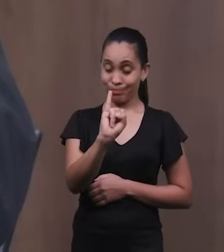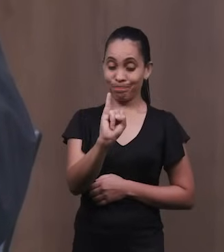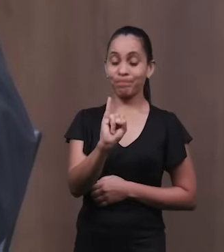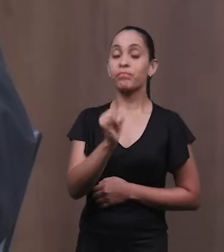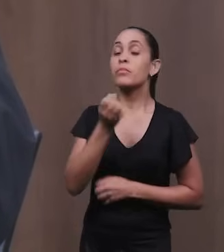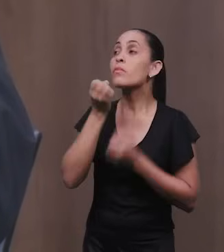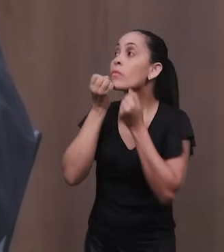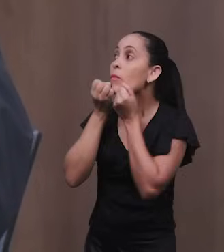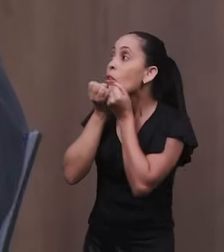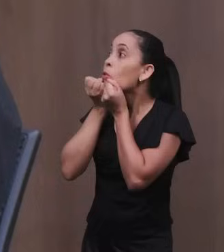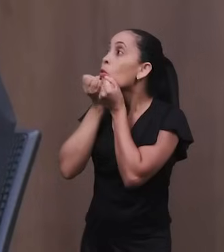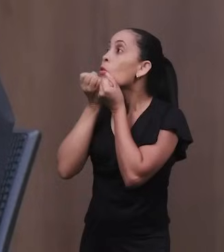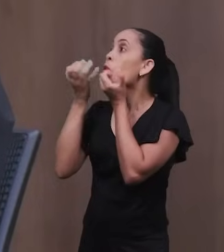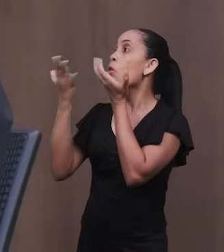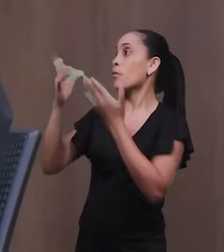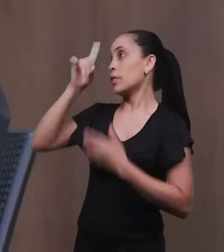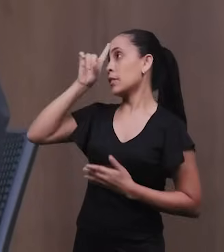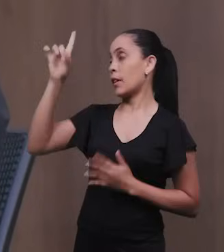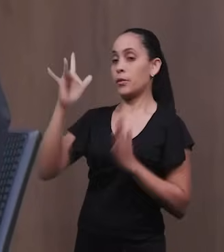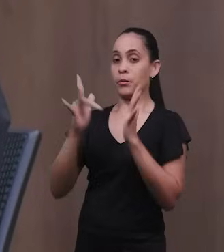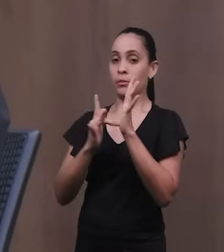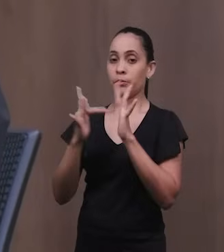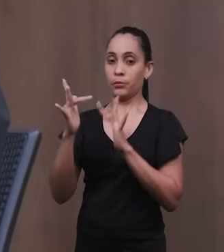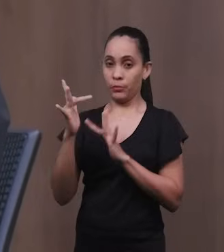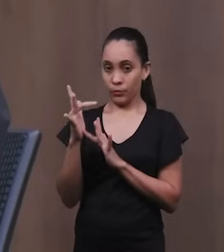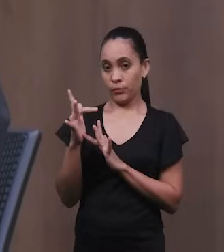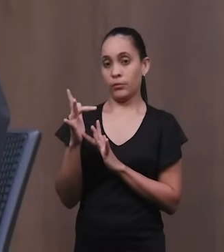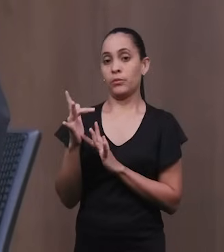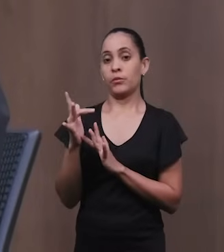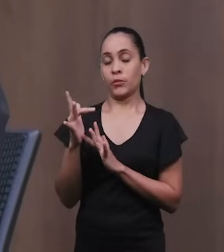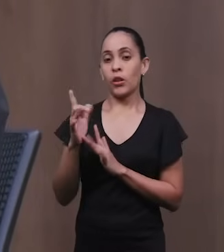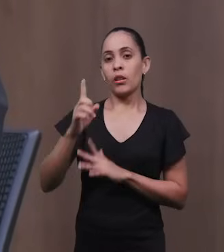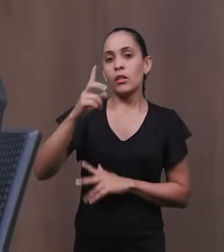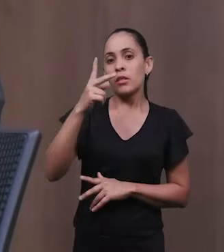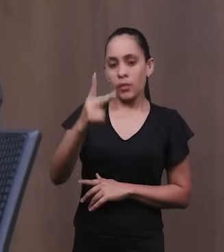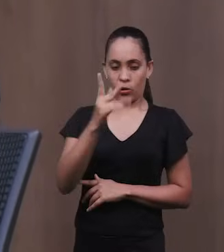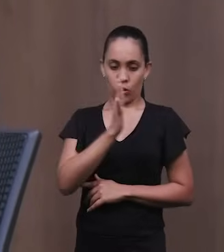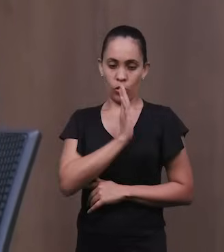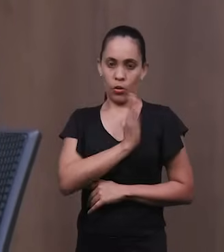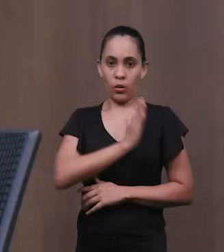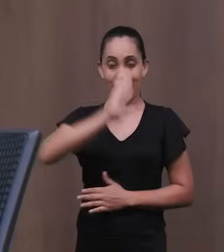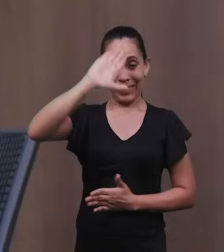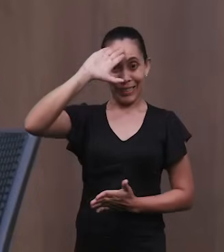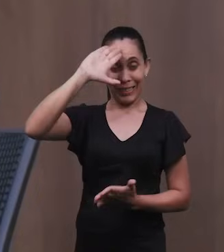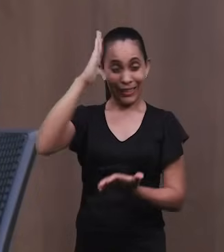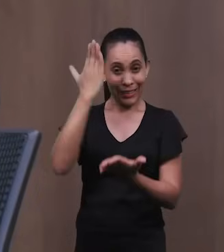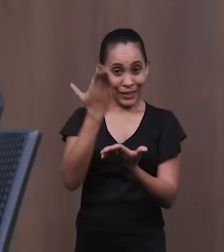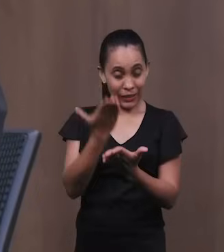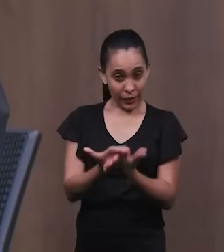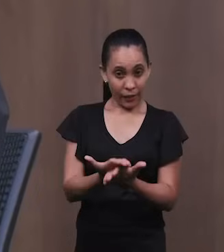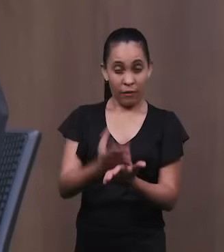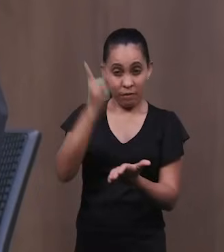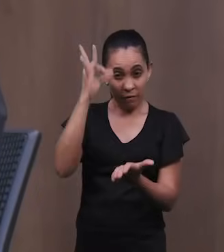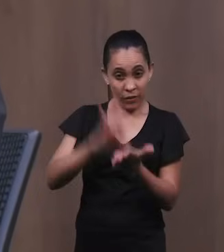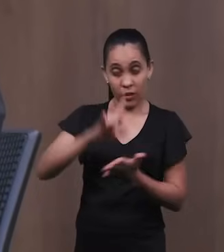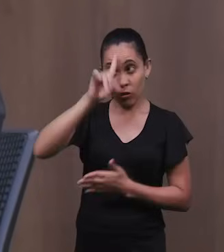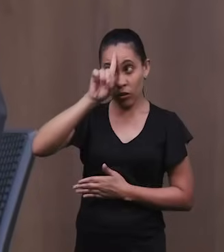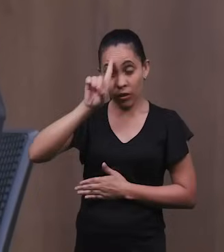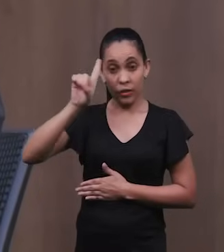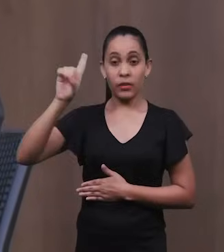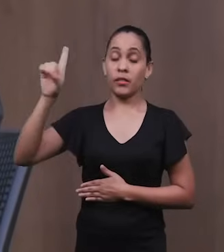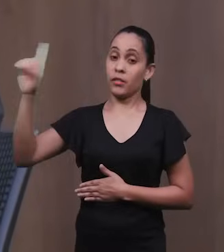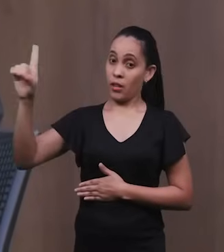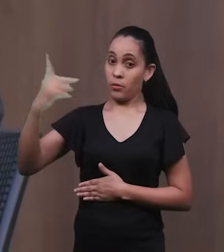com a tua boca confessares ao Senhor Jesus, e em teu coração creres que Deus